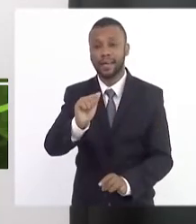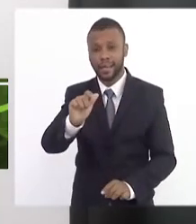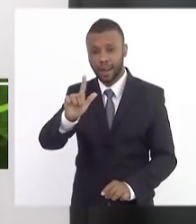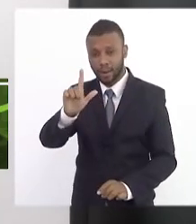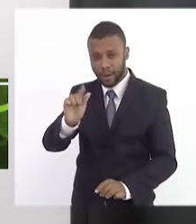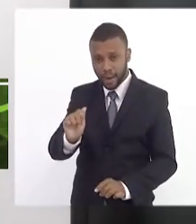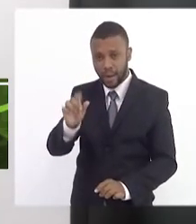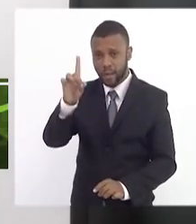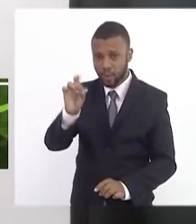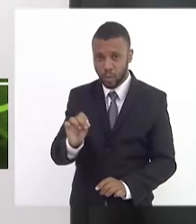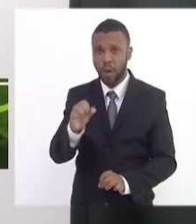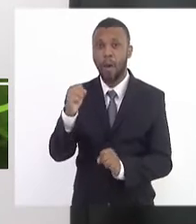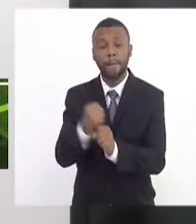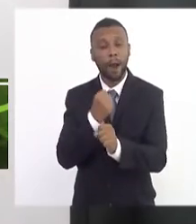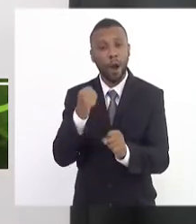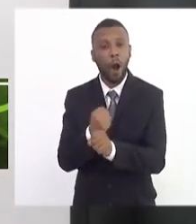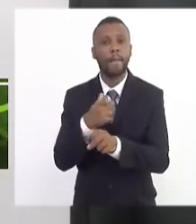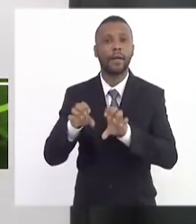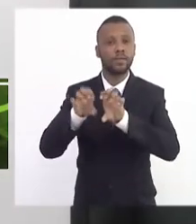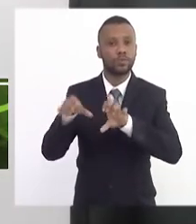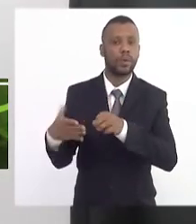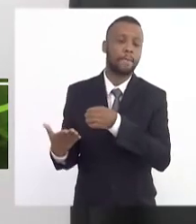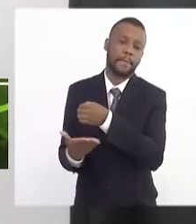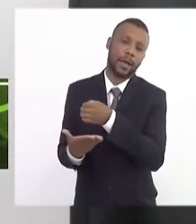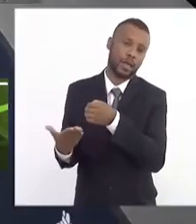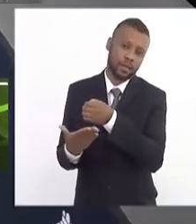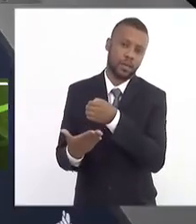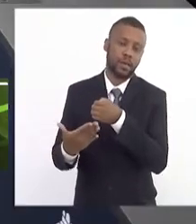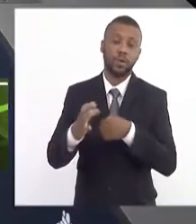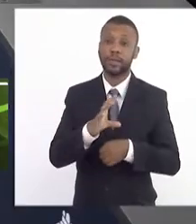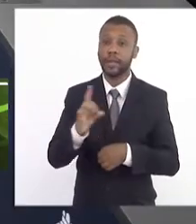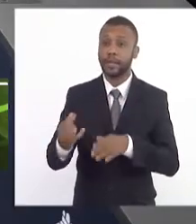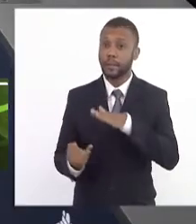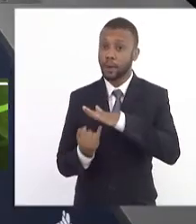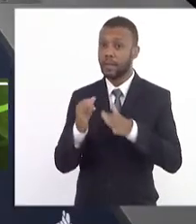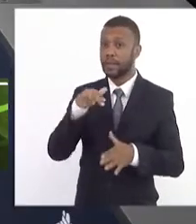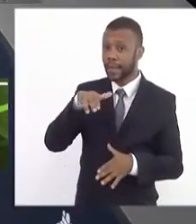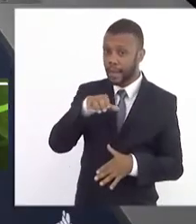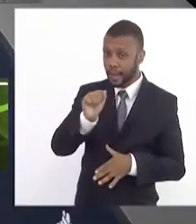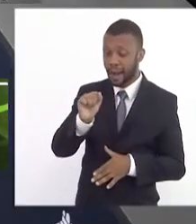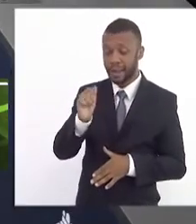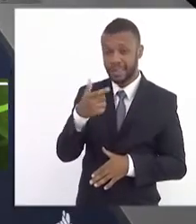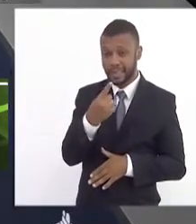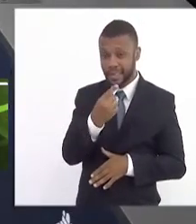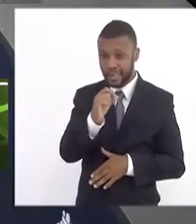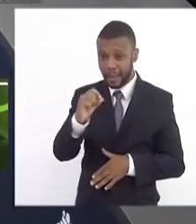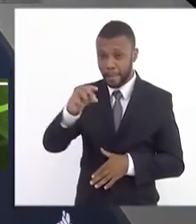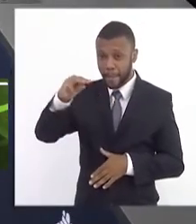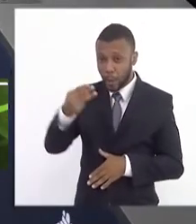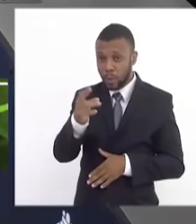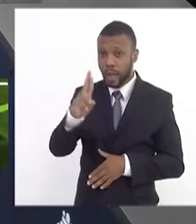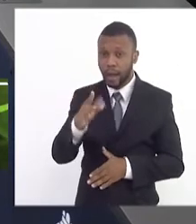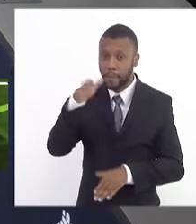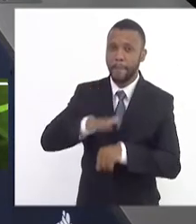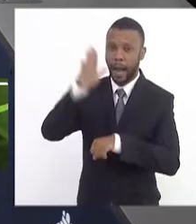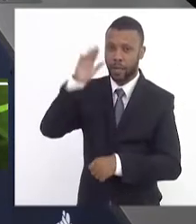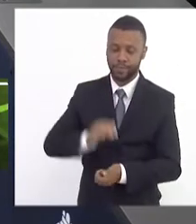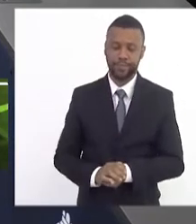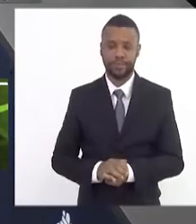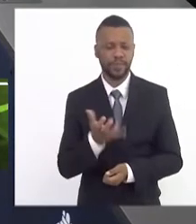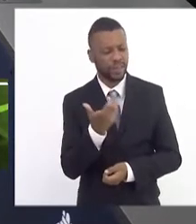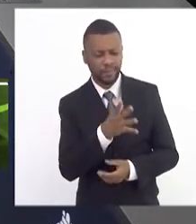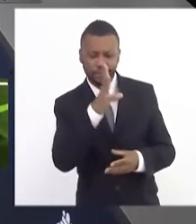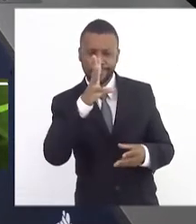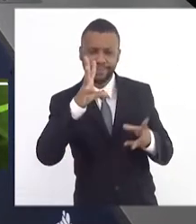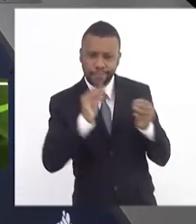infraestrutura coordenada pelo INEA de mais de 100 milhões de reais. Queria só fazer uma pequena observação de esclarecimento, né,